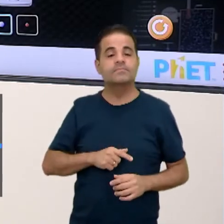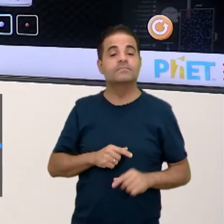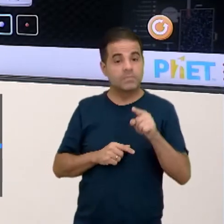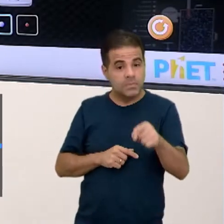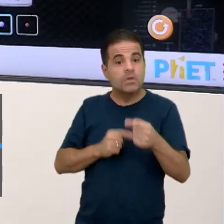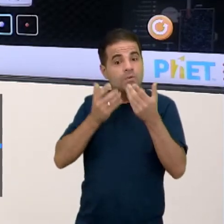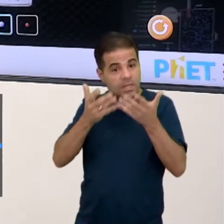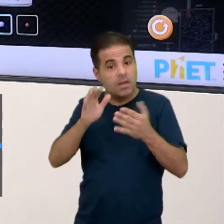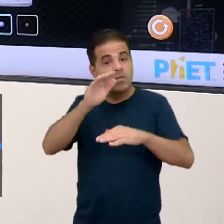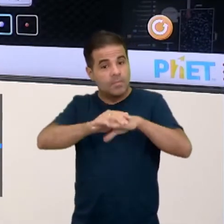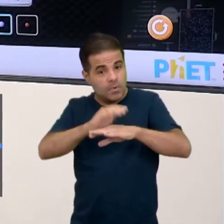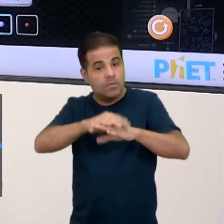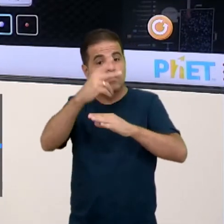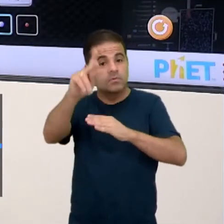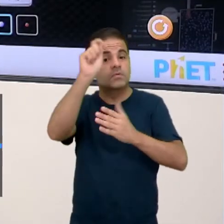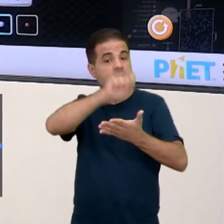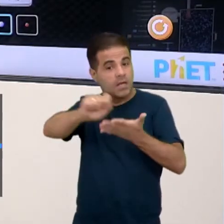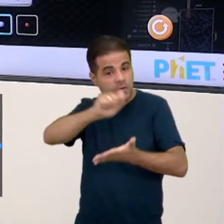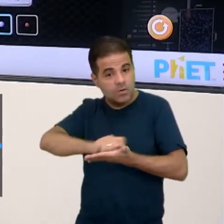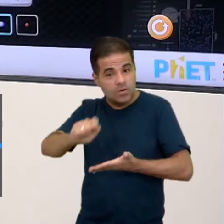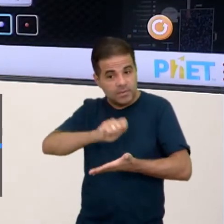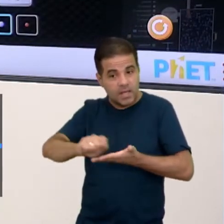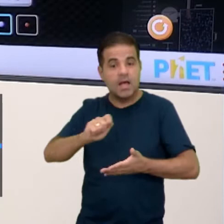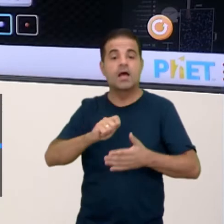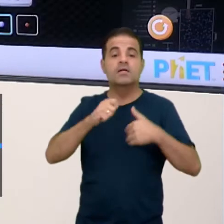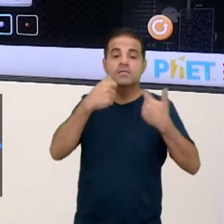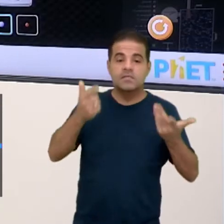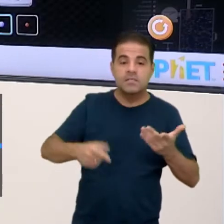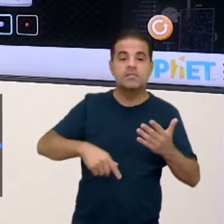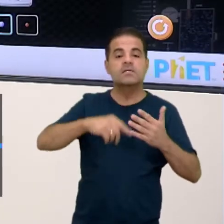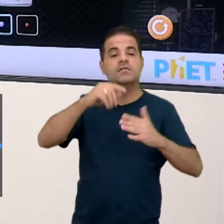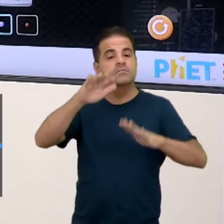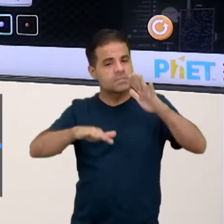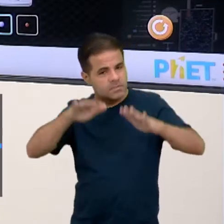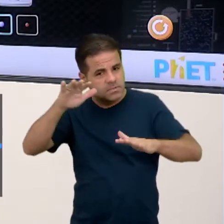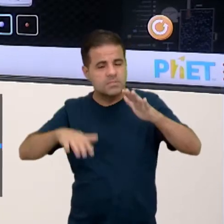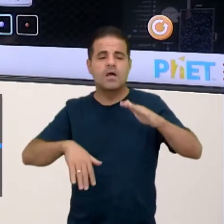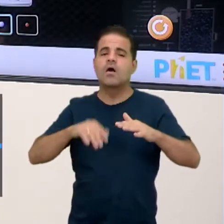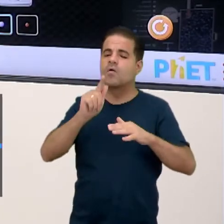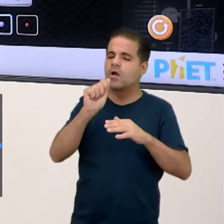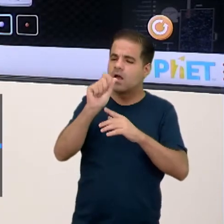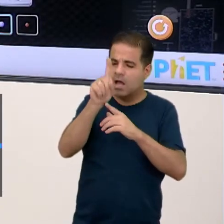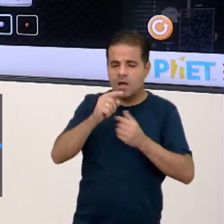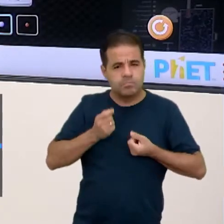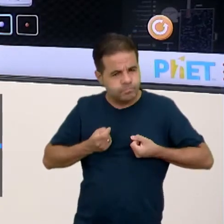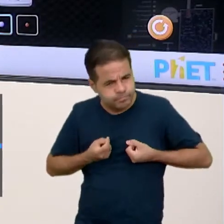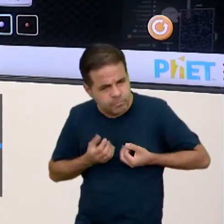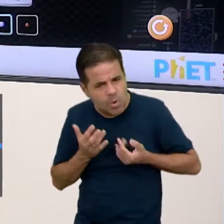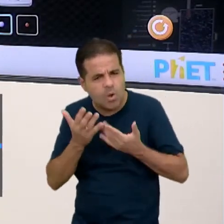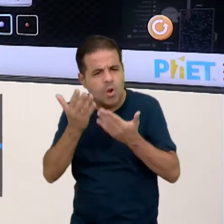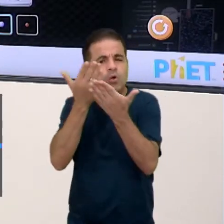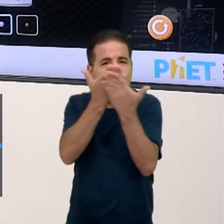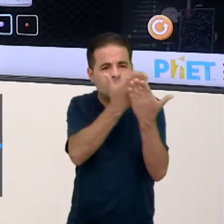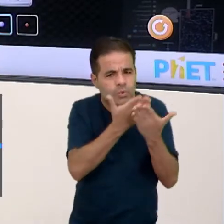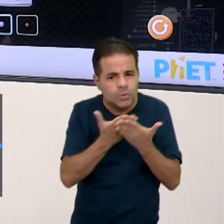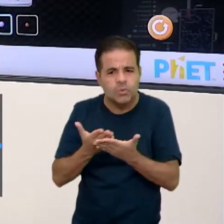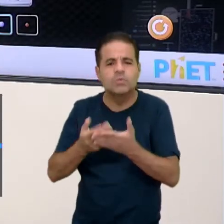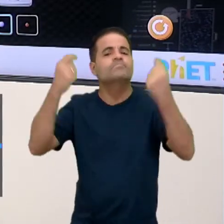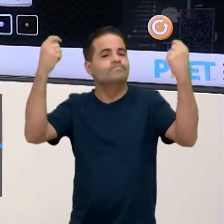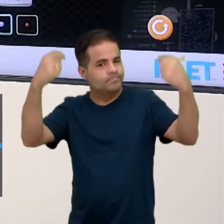vocês anotassem aí no seu caderninho assim, ó, as variáveis de um gás, né, para o estudo dos gases, a gente